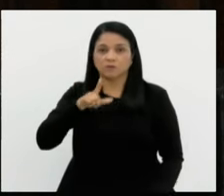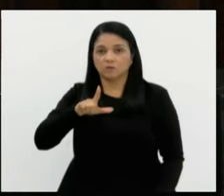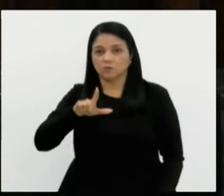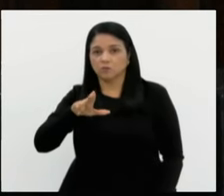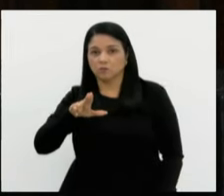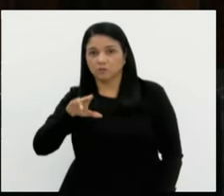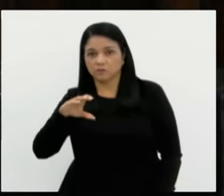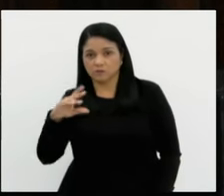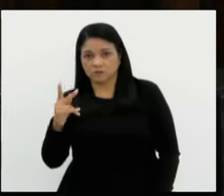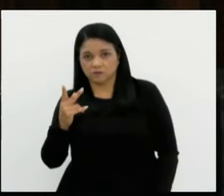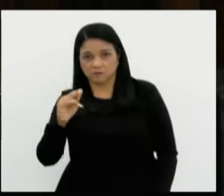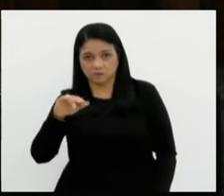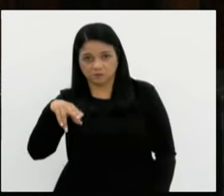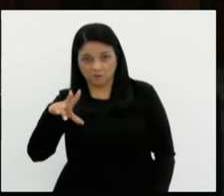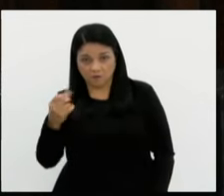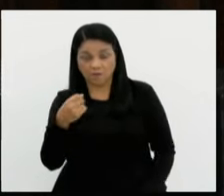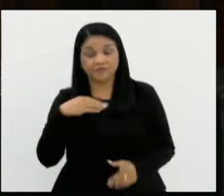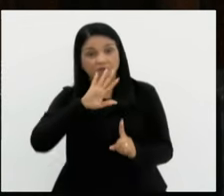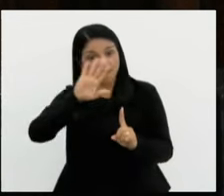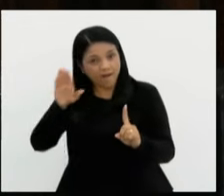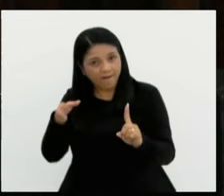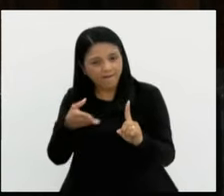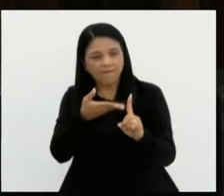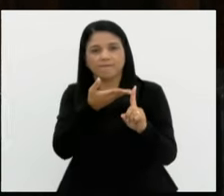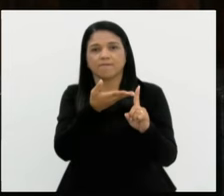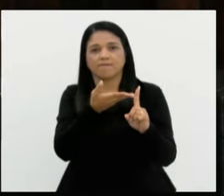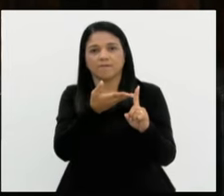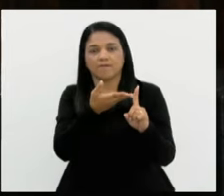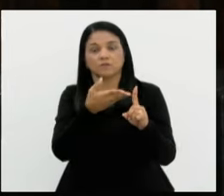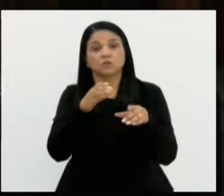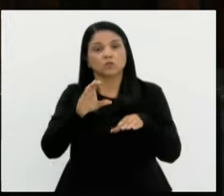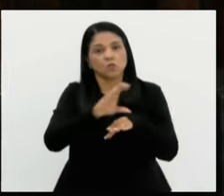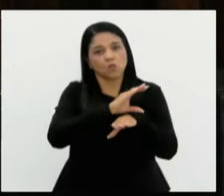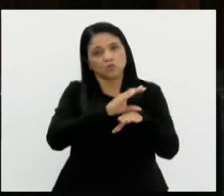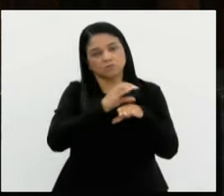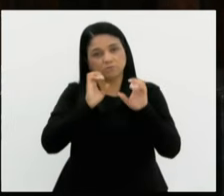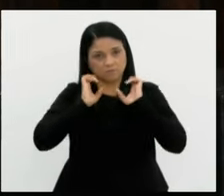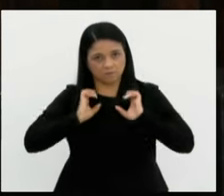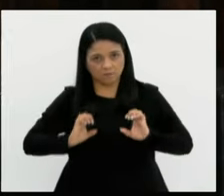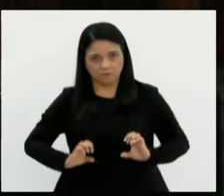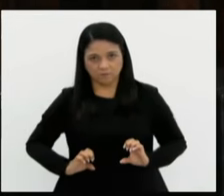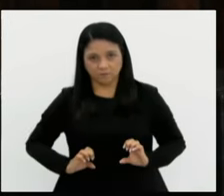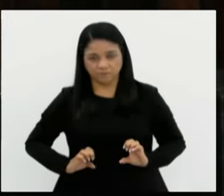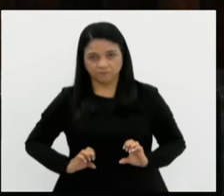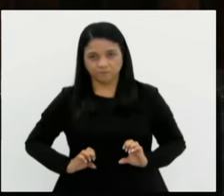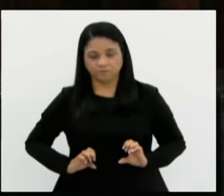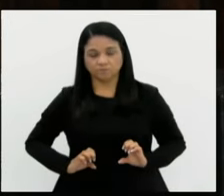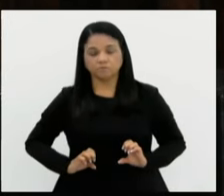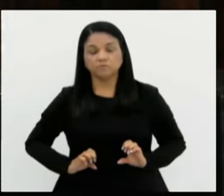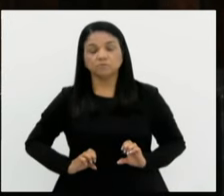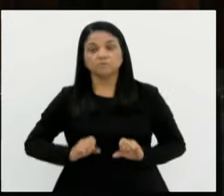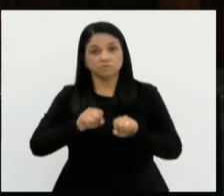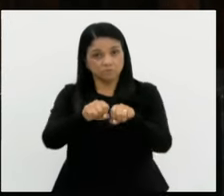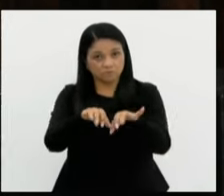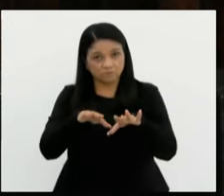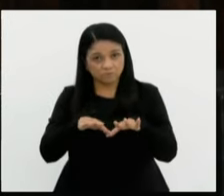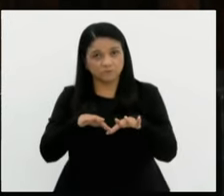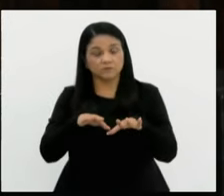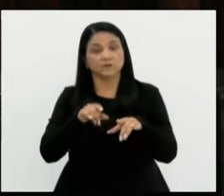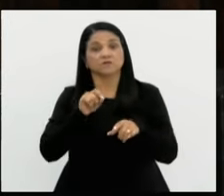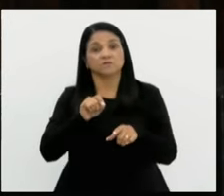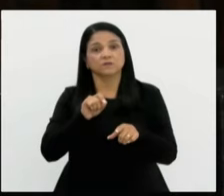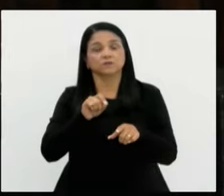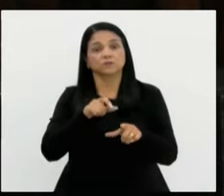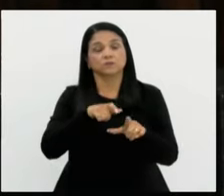ré sumariamente no Conselho de Ética dessa casa, que pode, ao invés de lhe aplicar uma suspensão